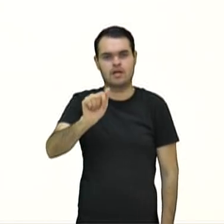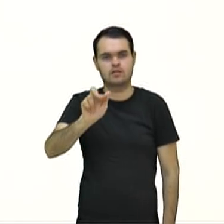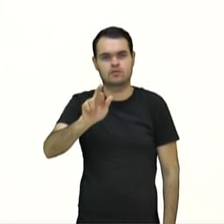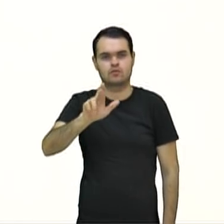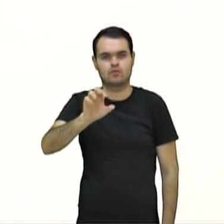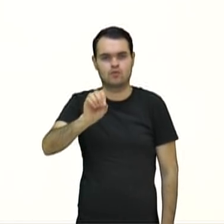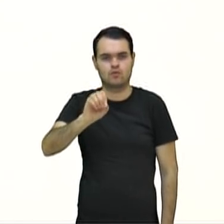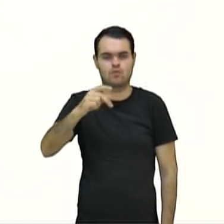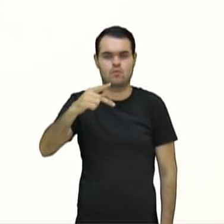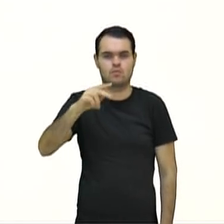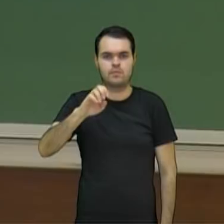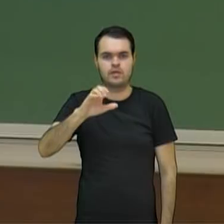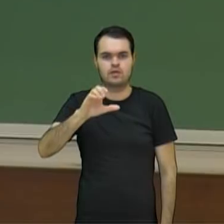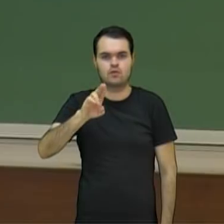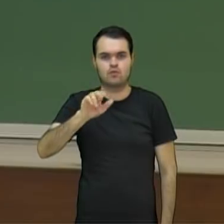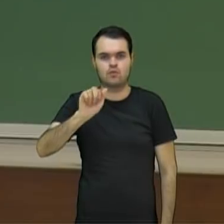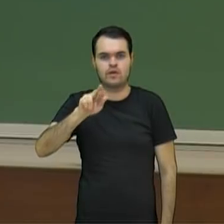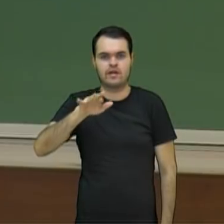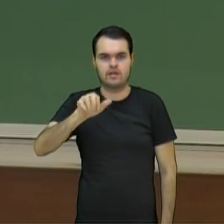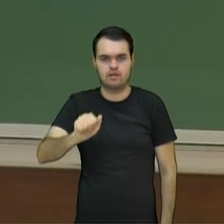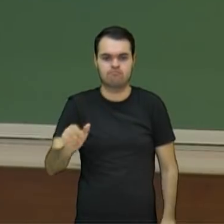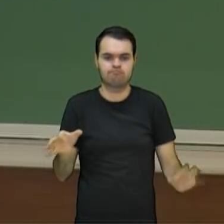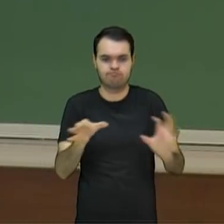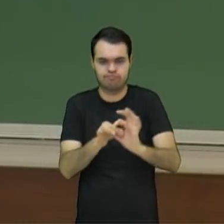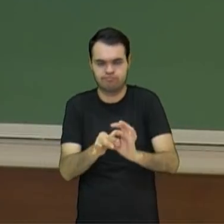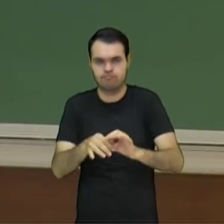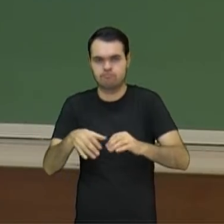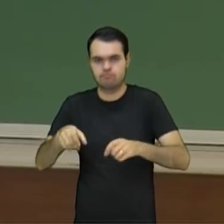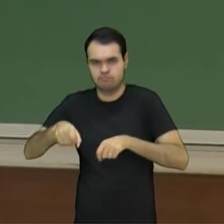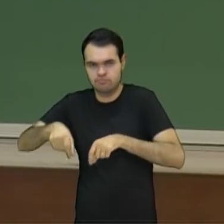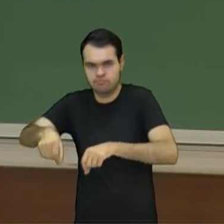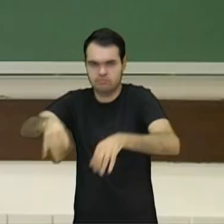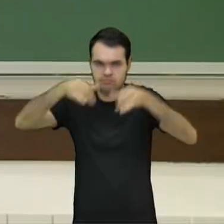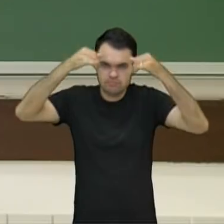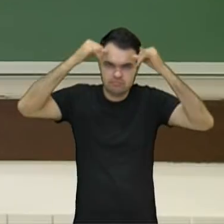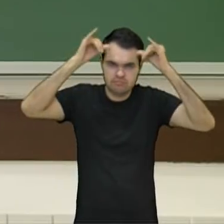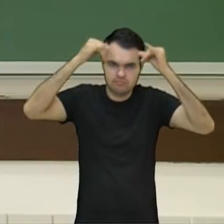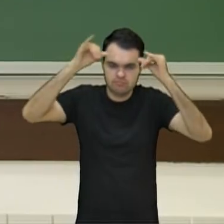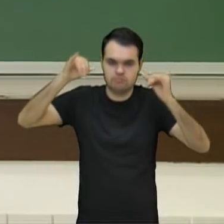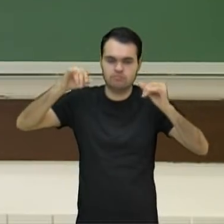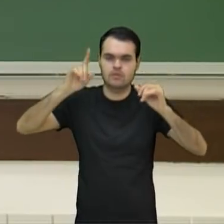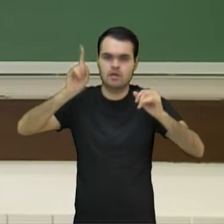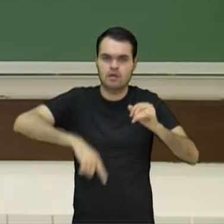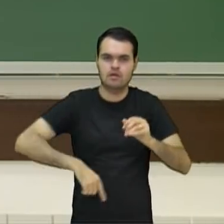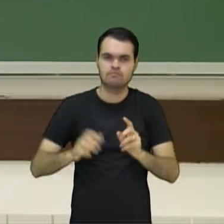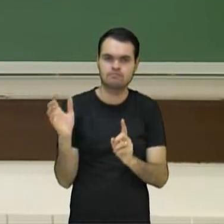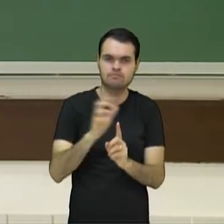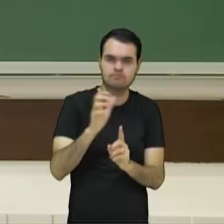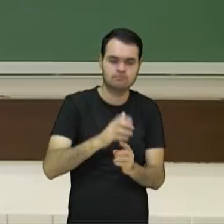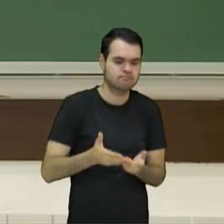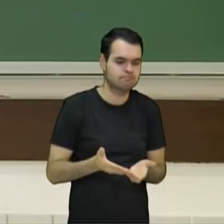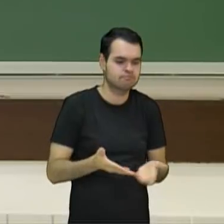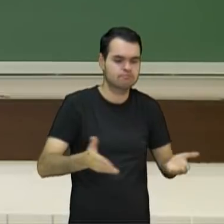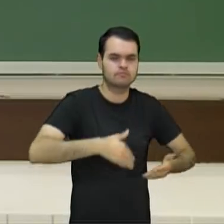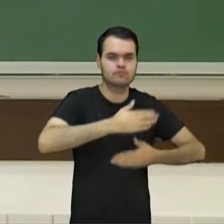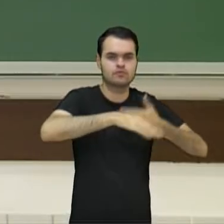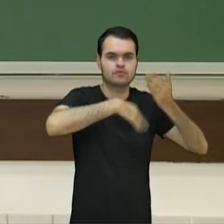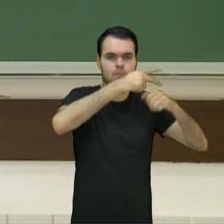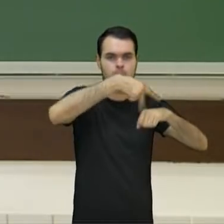agropecuária, é importante e acaba impactando no desenvolvimento dos diferentes